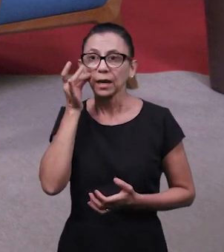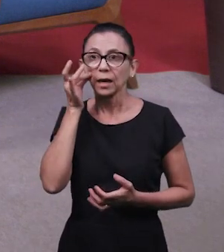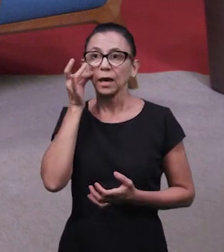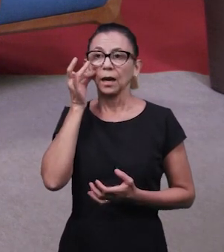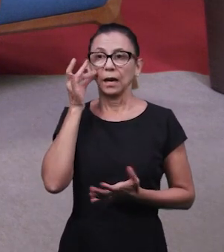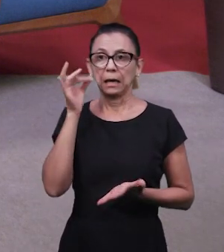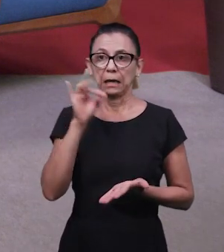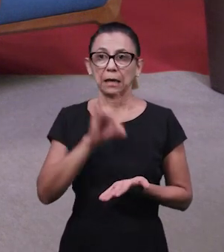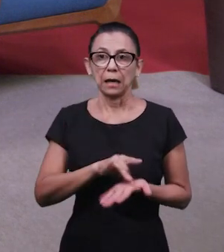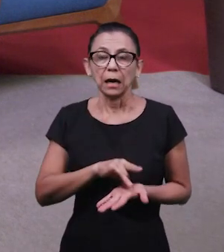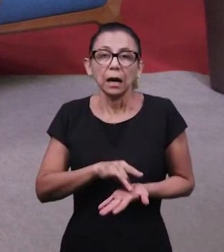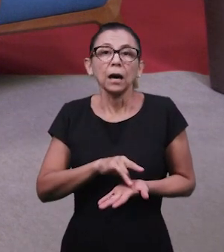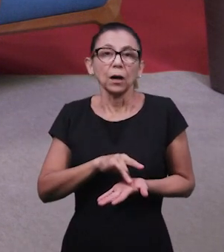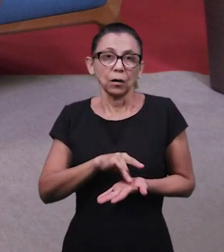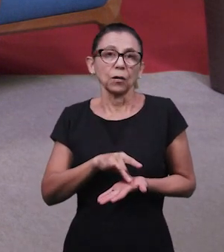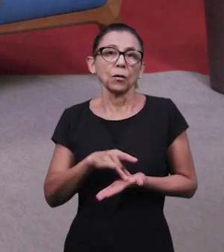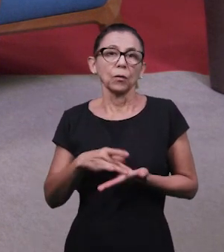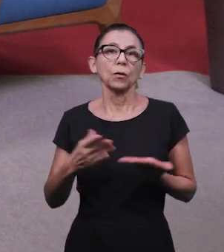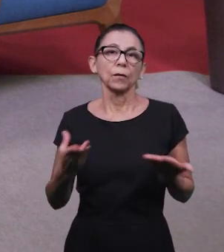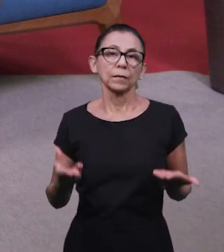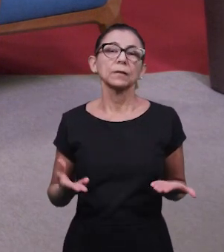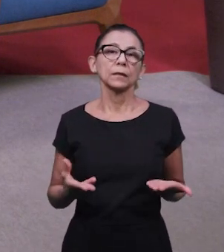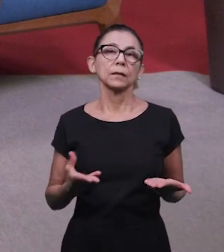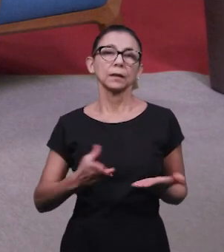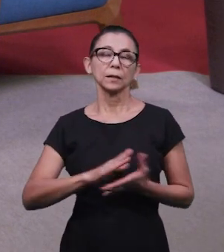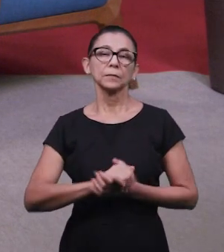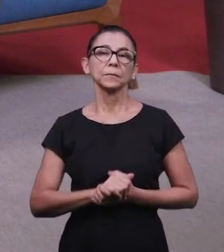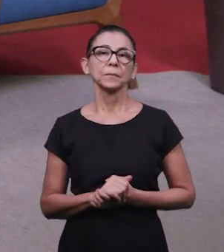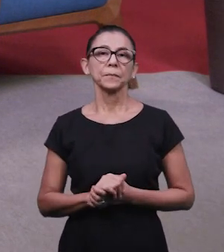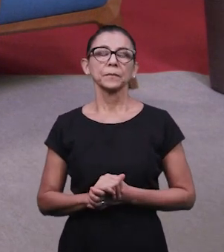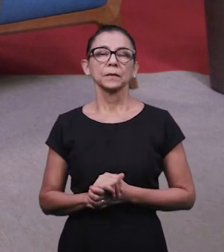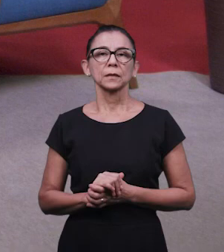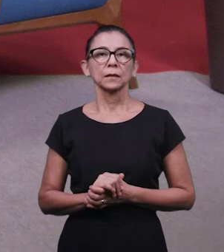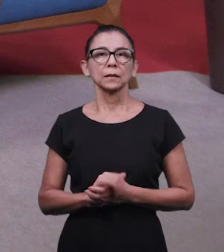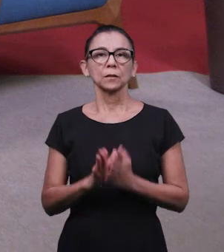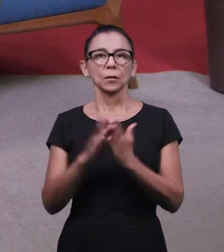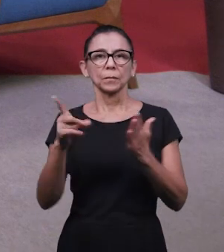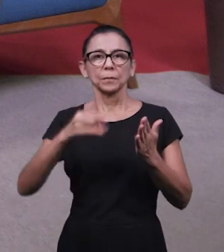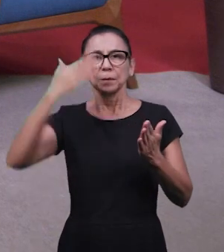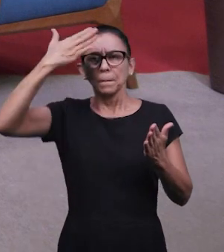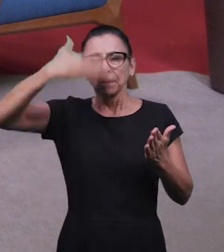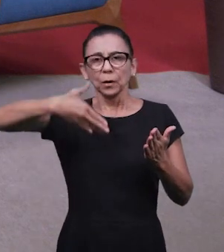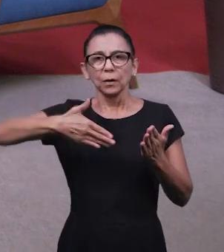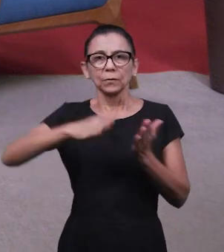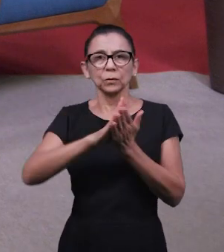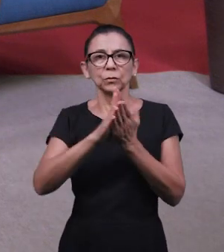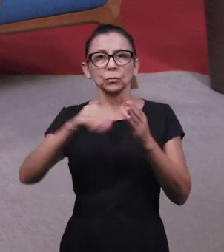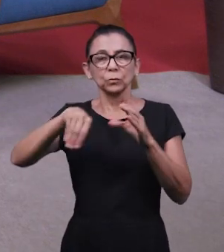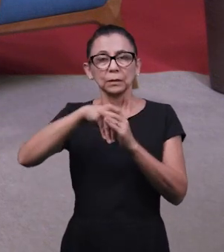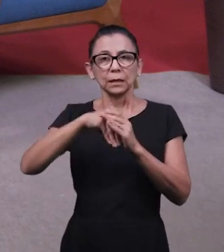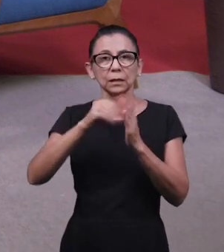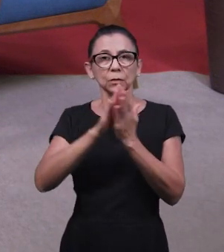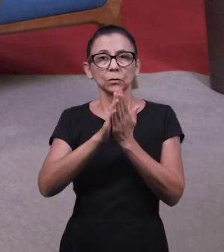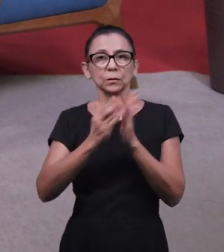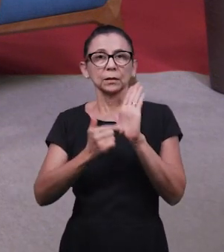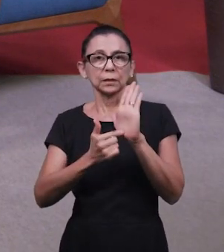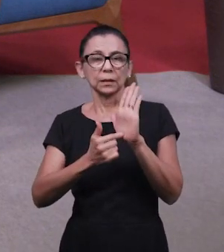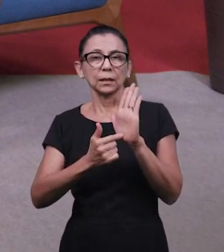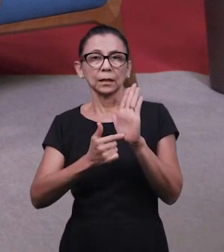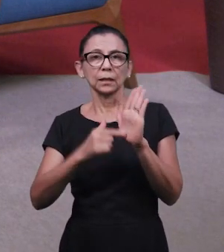A eficácia você comprova. É algo comprovável, é algo que é verificado